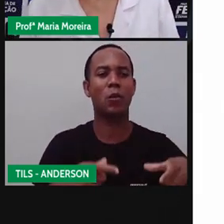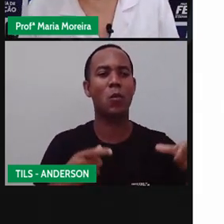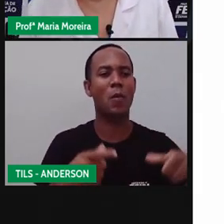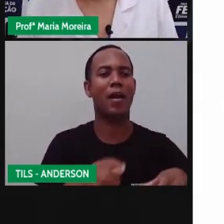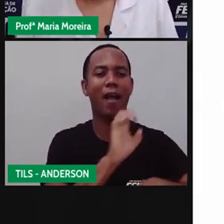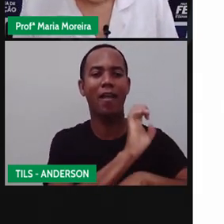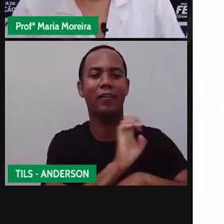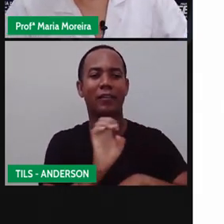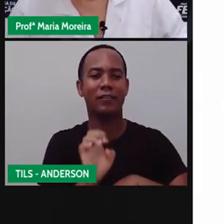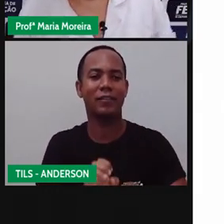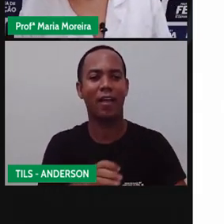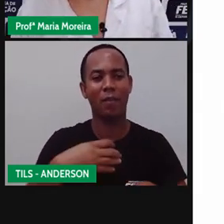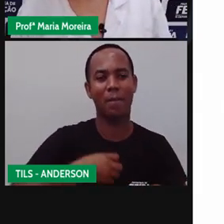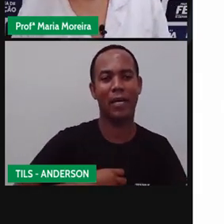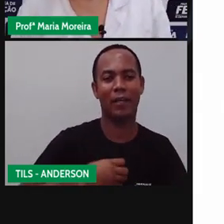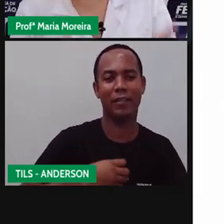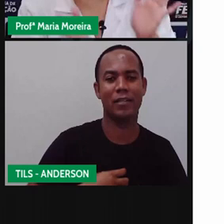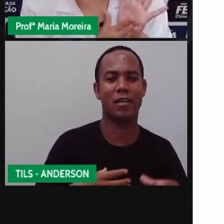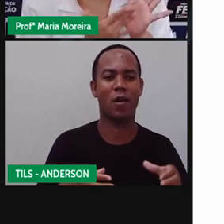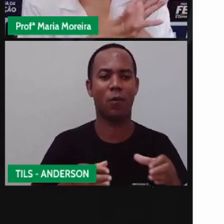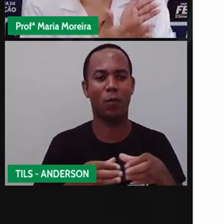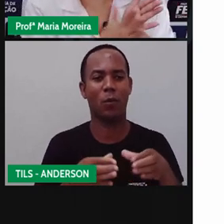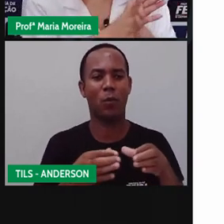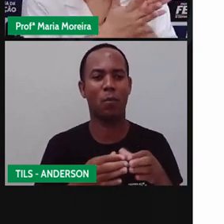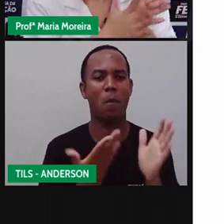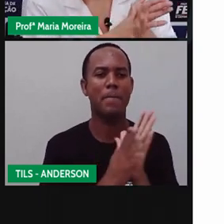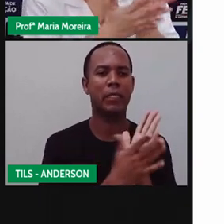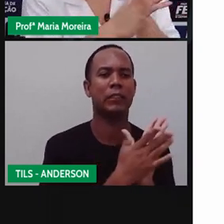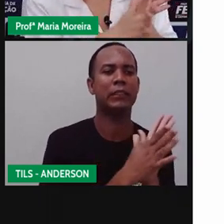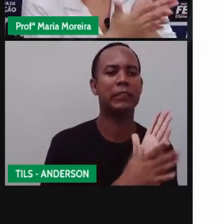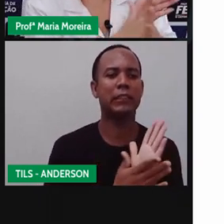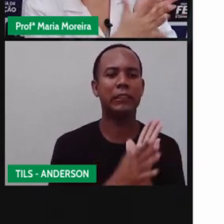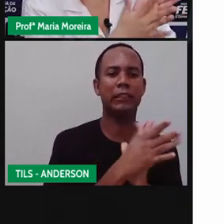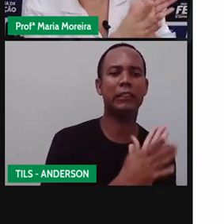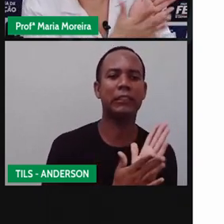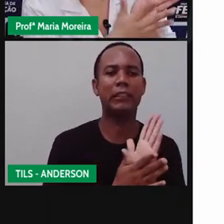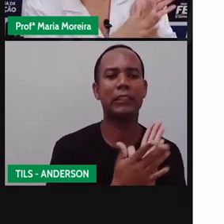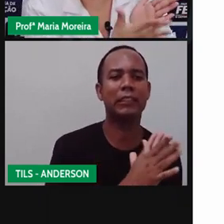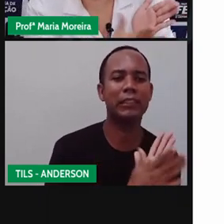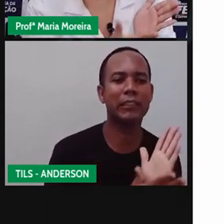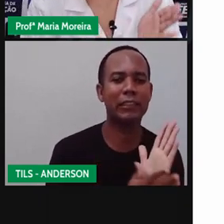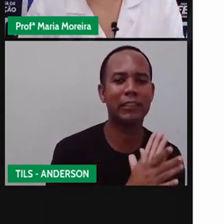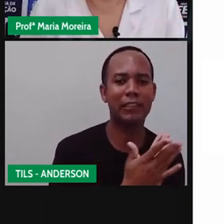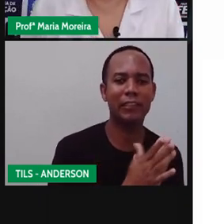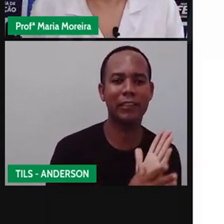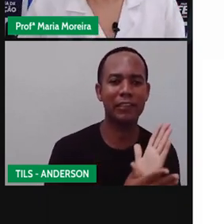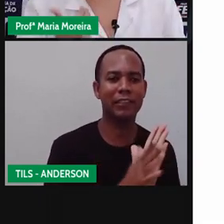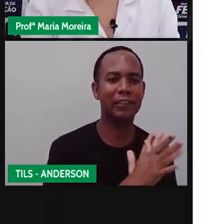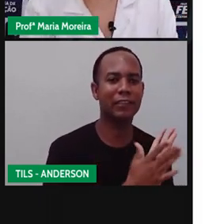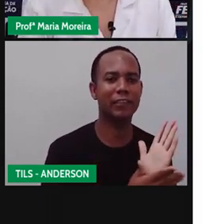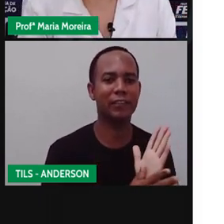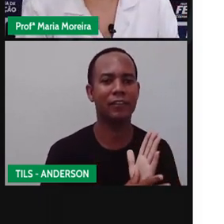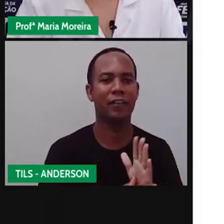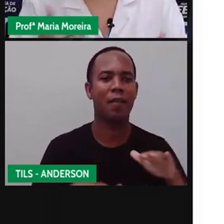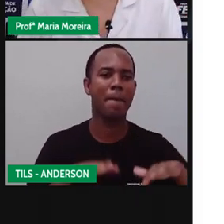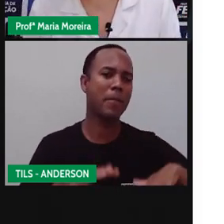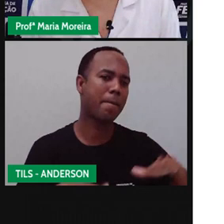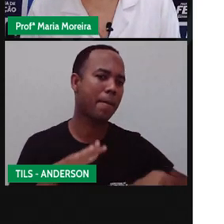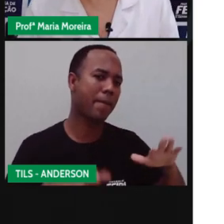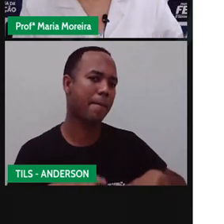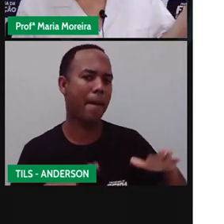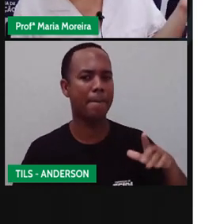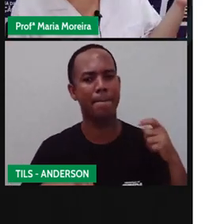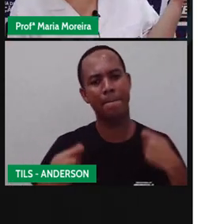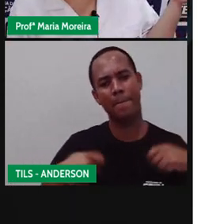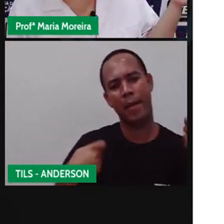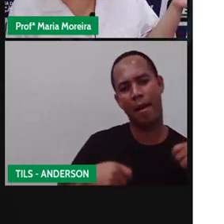da Bahia. É tocado por um conjunto de pandeiros, ó. Dona Chica do pandeiro lá na matinha, tá vendo? Atabaque,